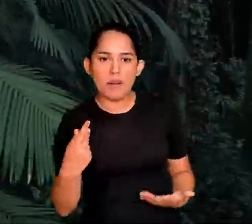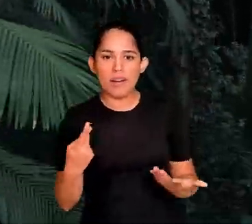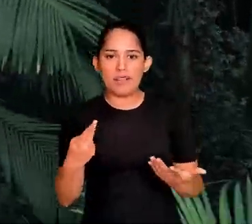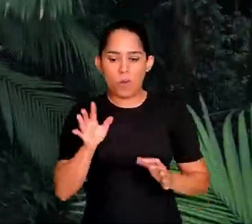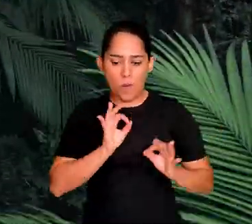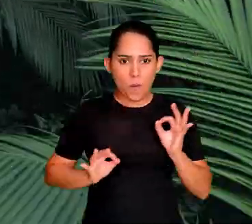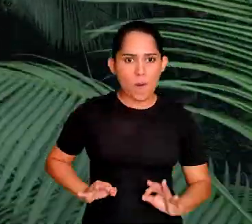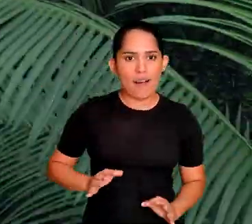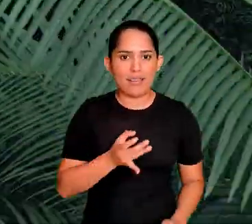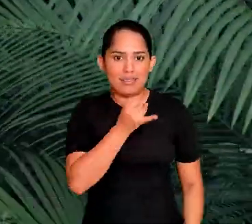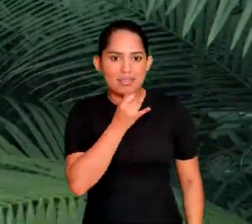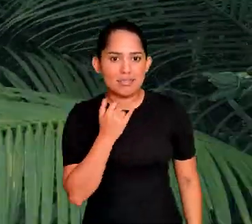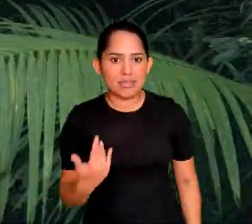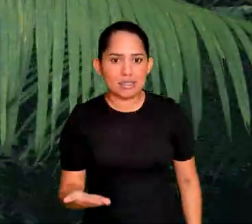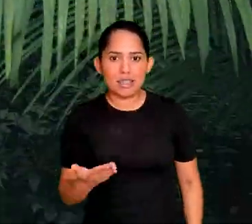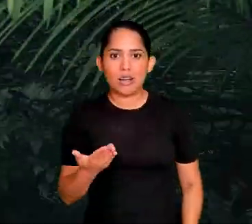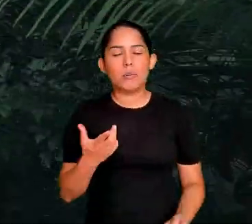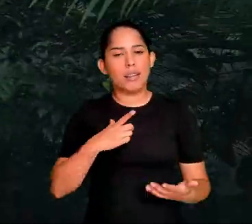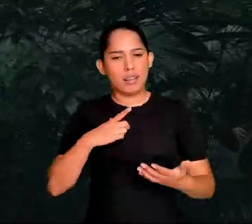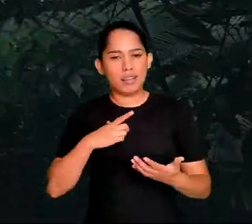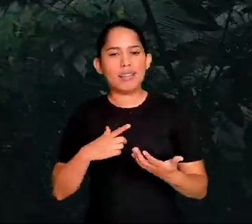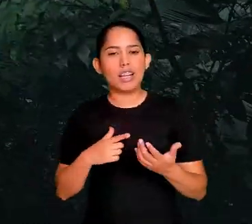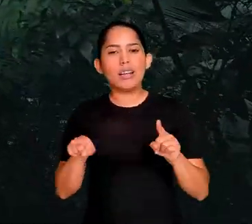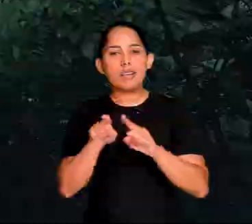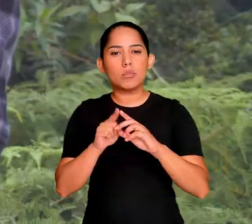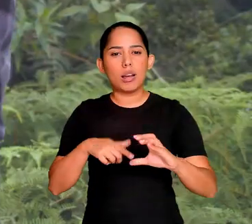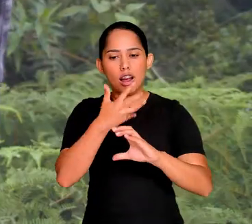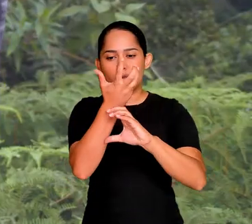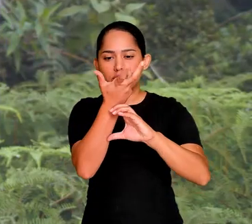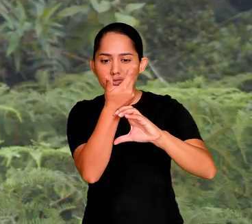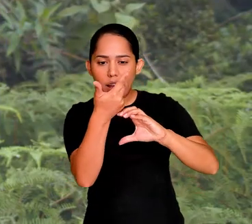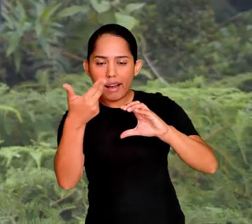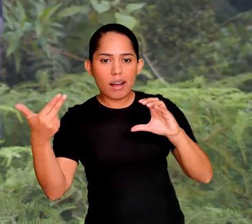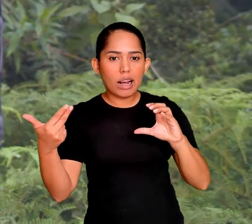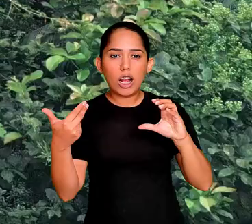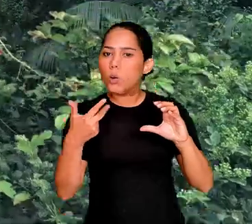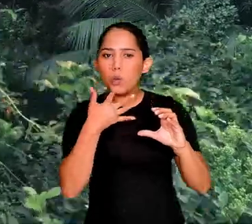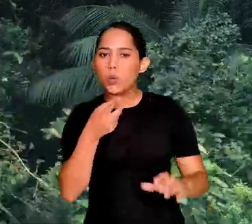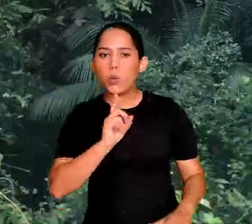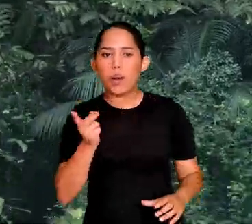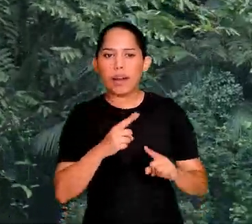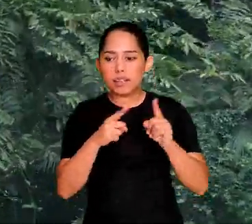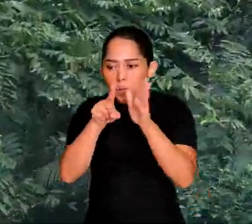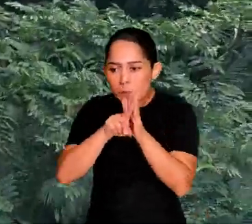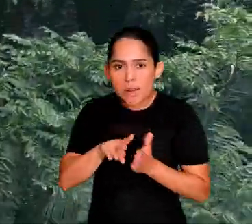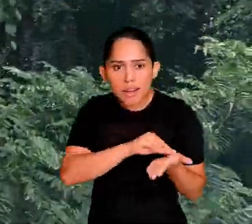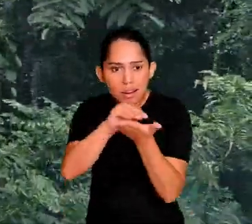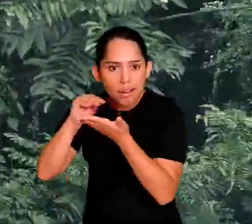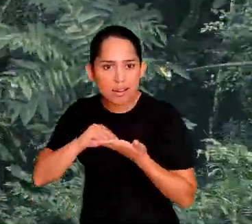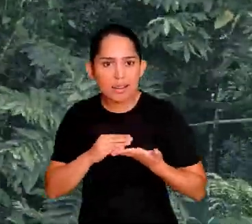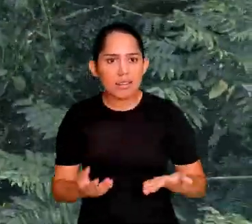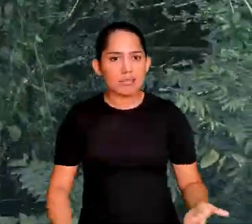como a onça, e toda essa flora ainda desconhecida da floresta, ainda não pesquisada.